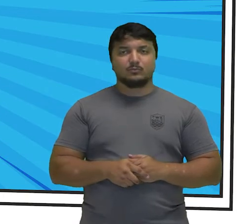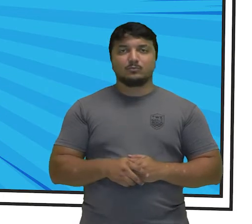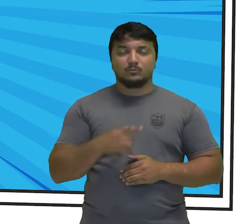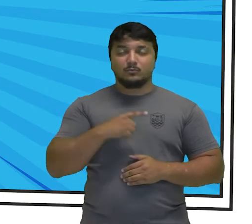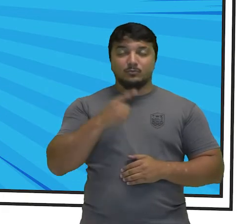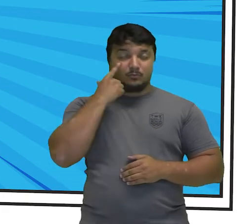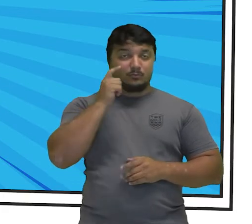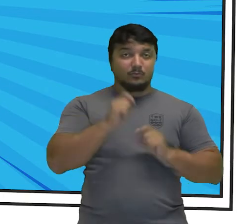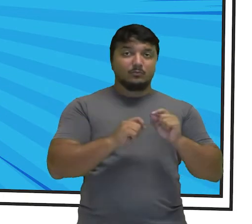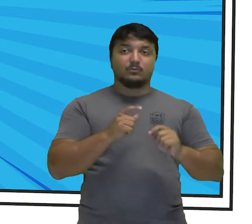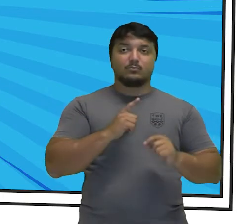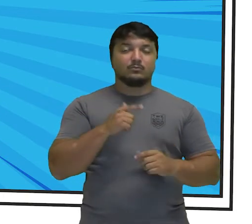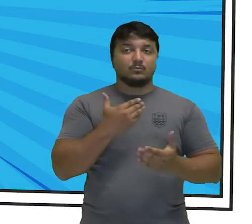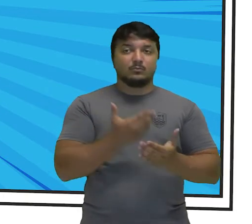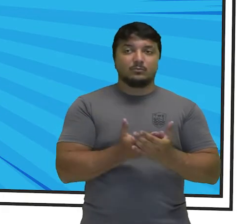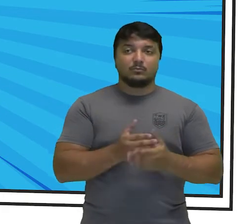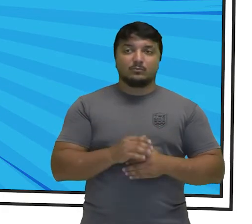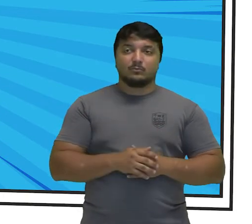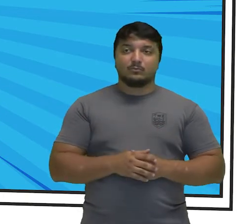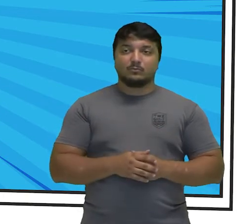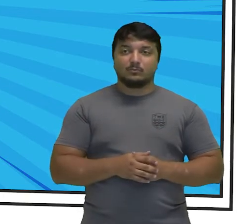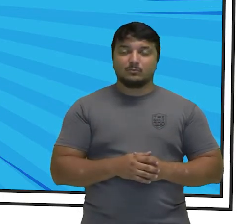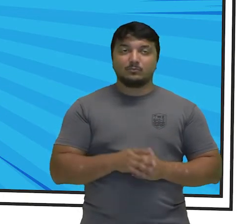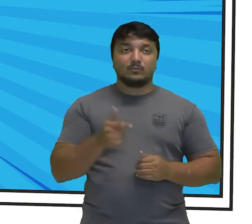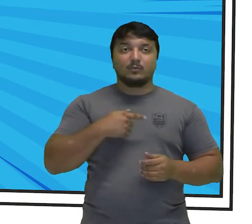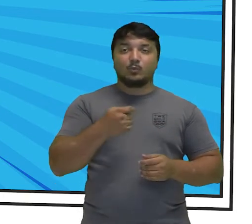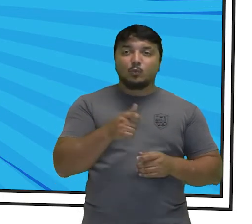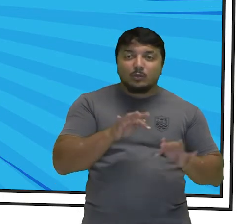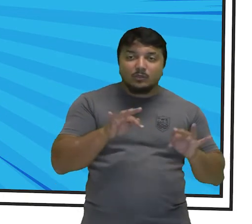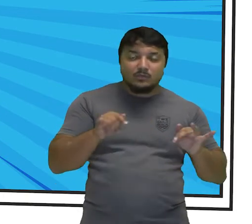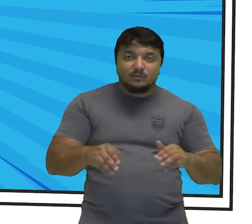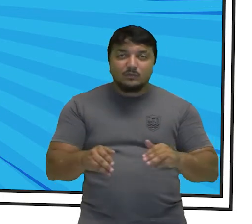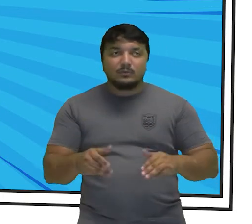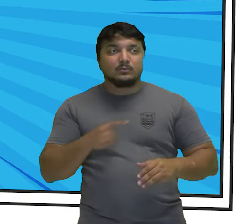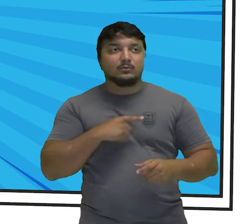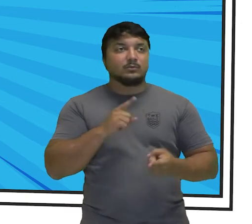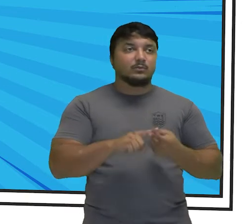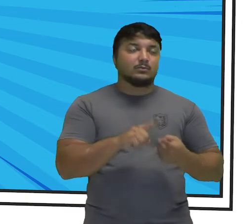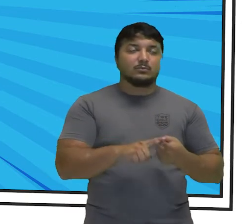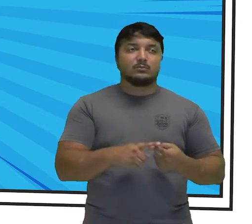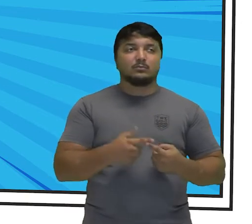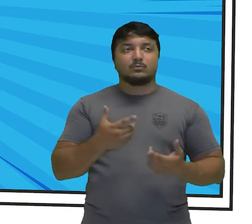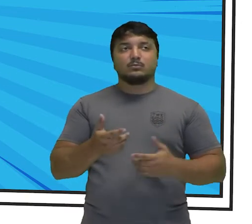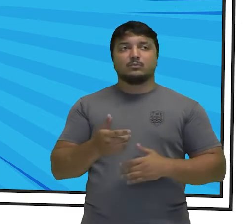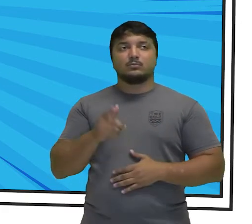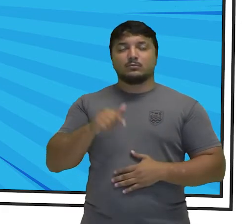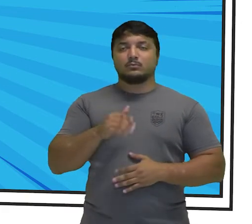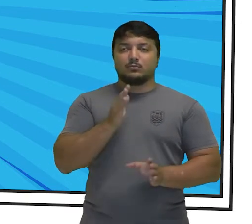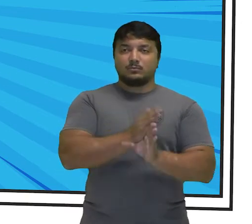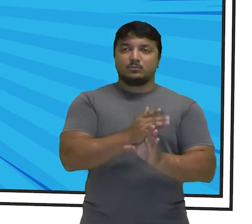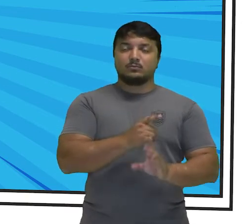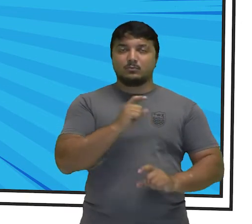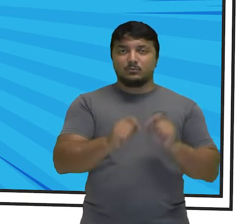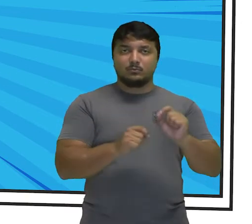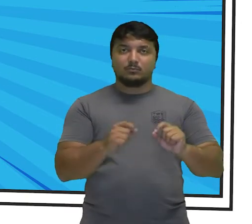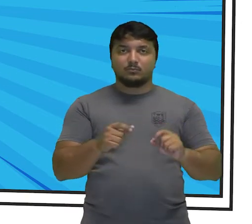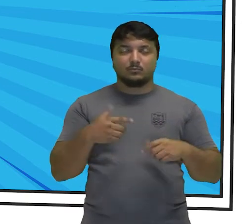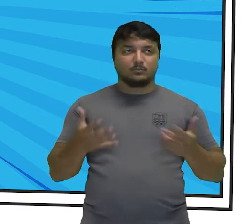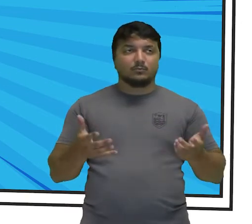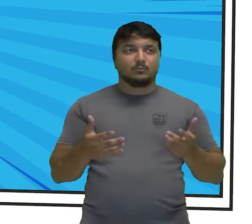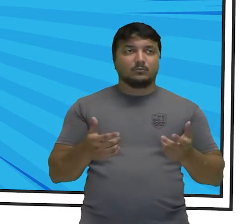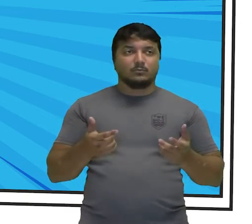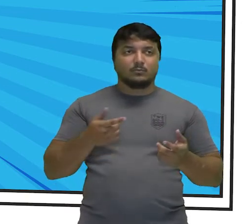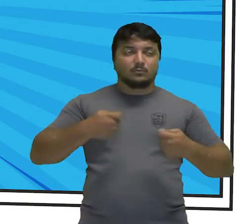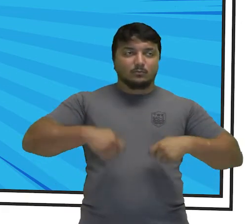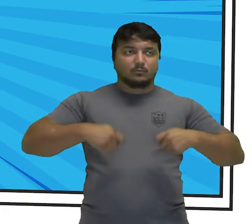Nós estamos, portanto, aqui pegando esses momentos finais. E pegando esses momentos finais, por conta exatamente da necessidade que eu